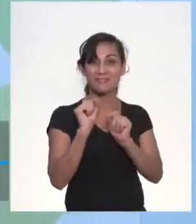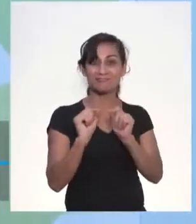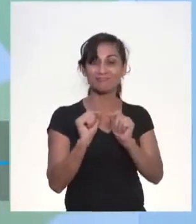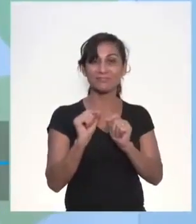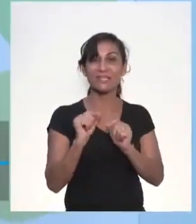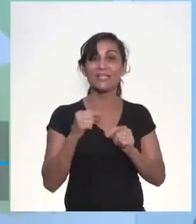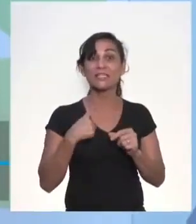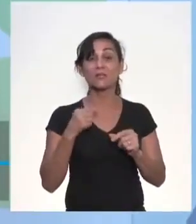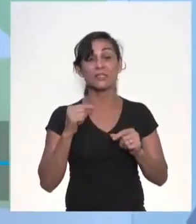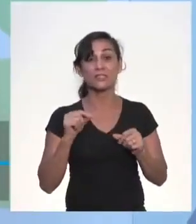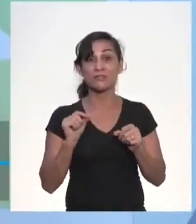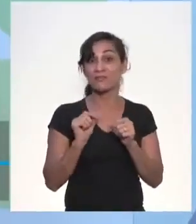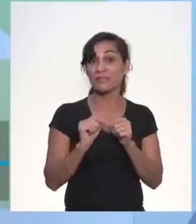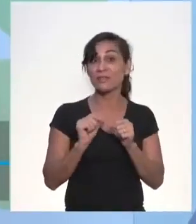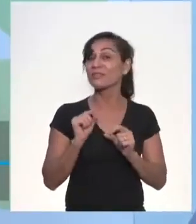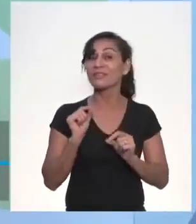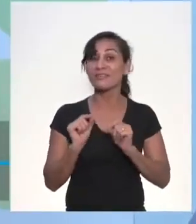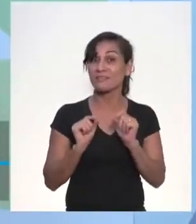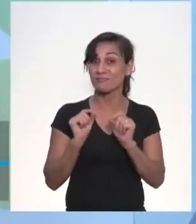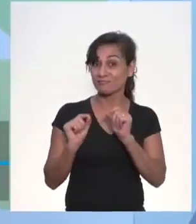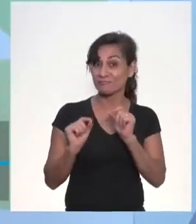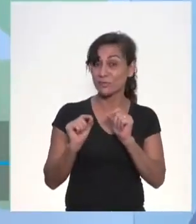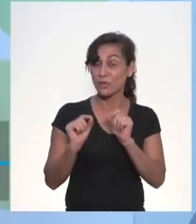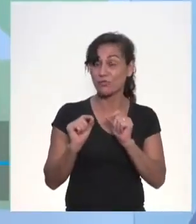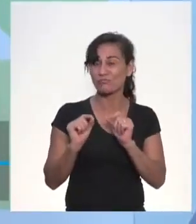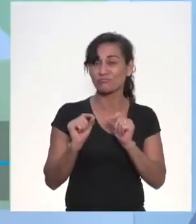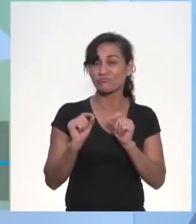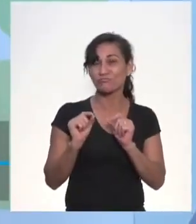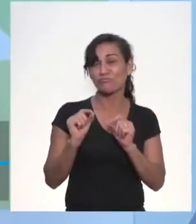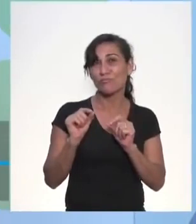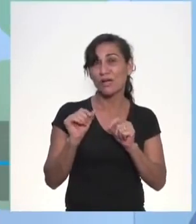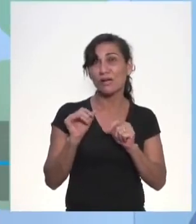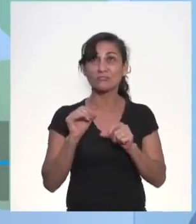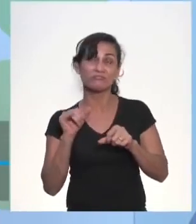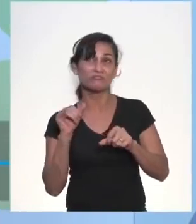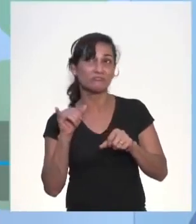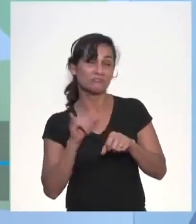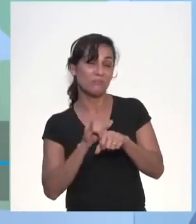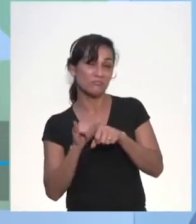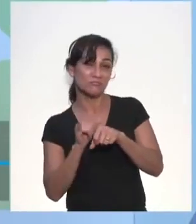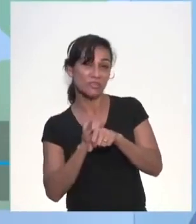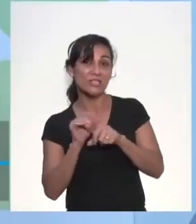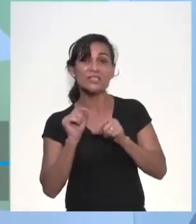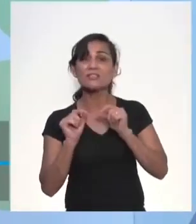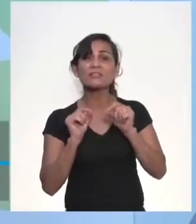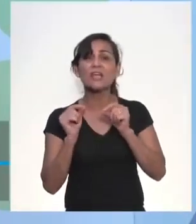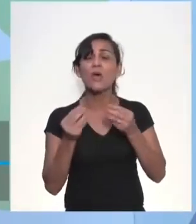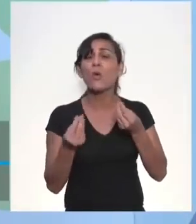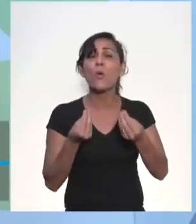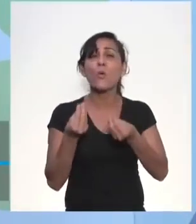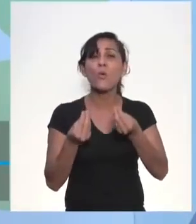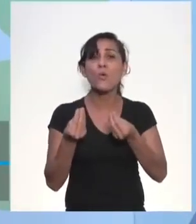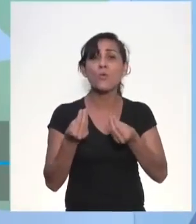mim. A gente vai fazer aqui uma hipótese, né? Vai criar hipótese aqui em cima de como seria essa moça. Vamos dizer que a gente